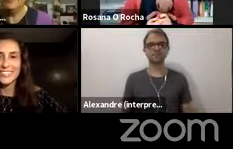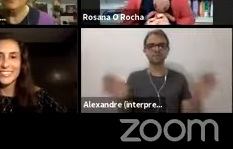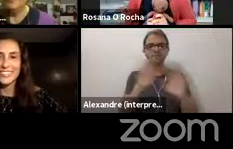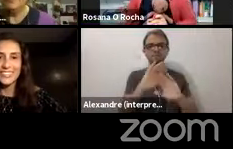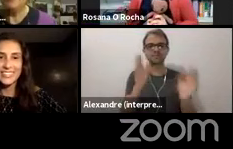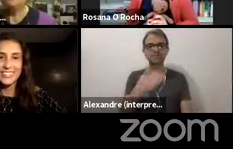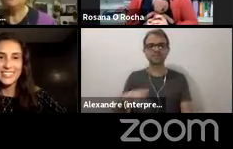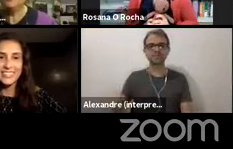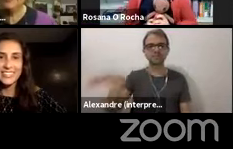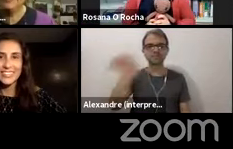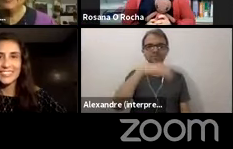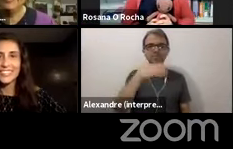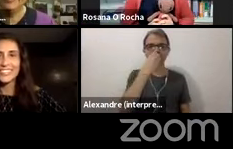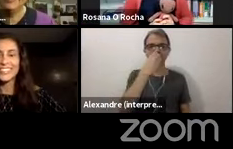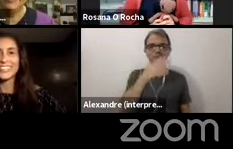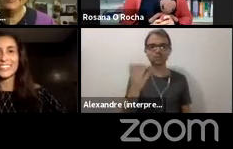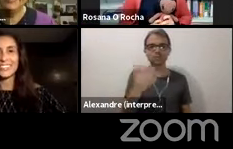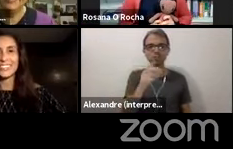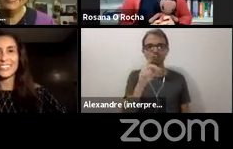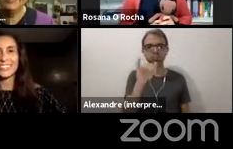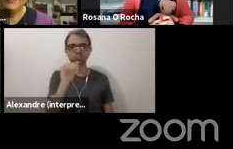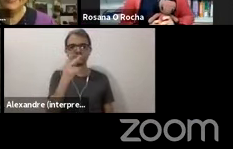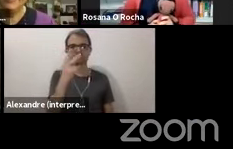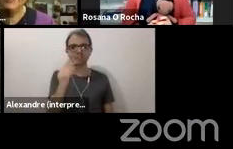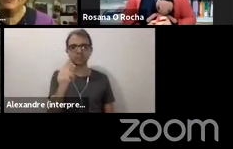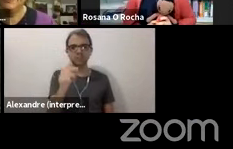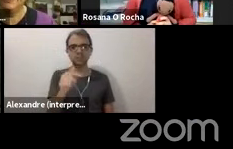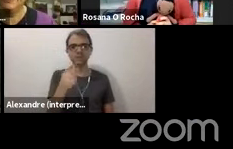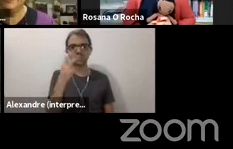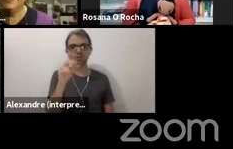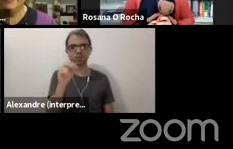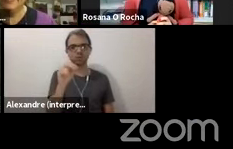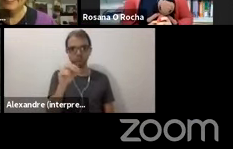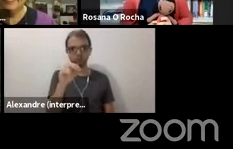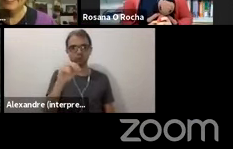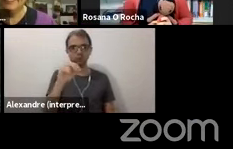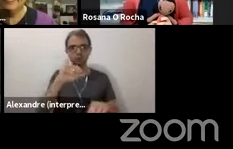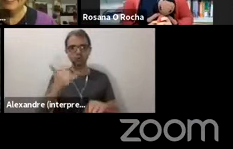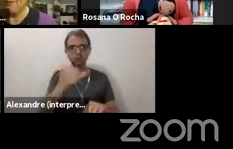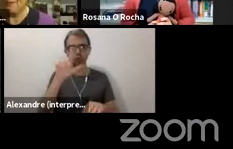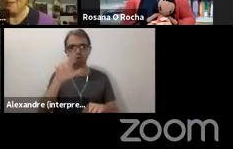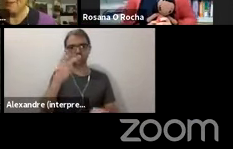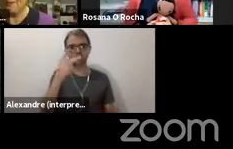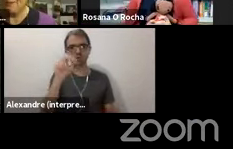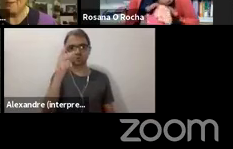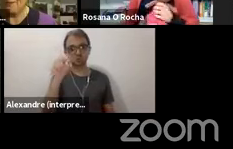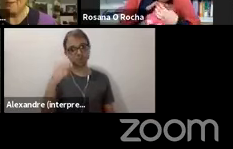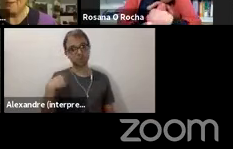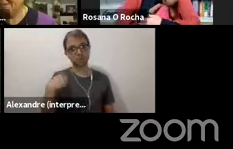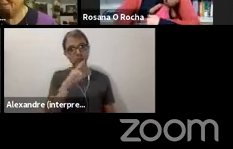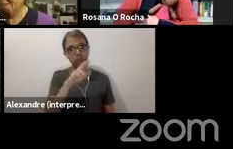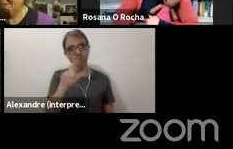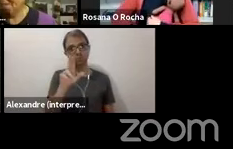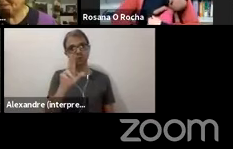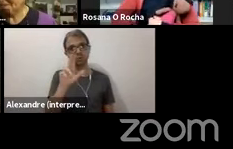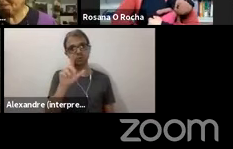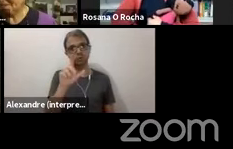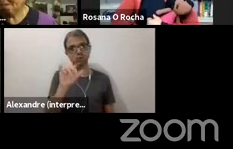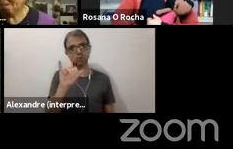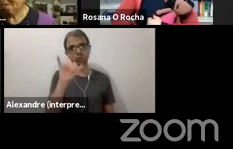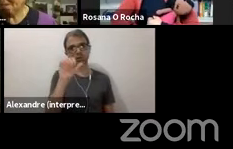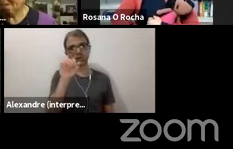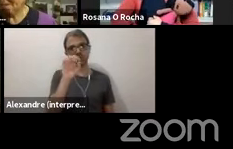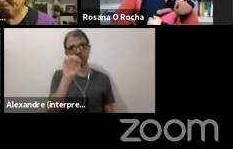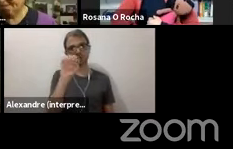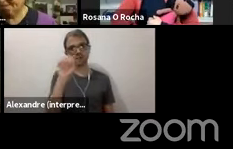Olá, hoje é dia 27 de julho de 2020, eu sou Ulisses Jegues e está no ar a segunda hora da